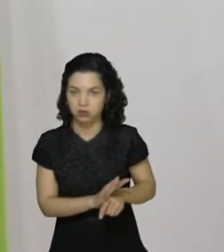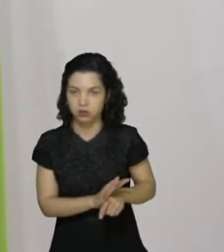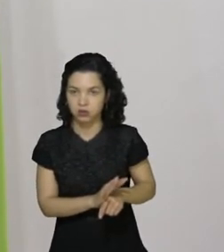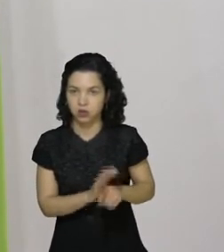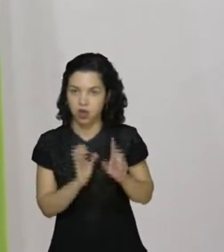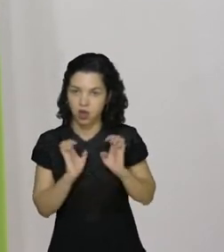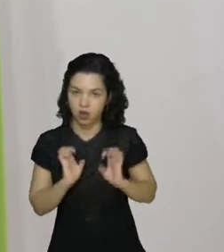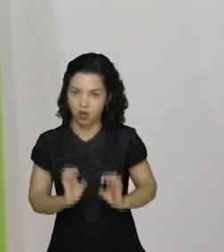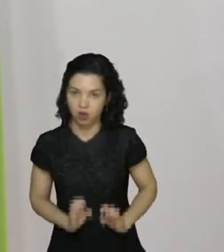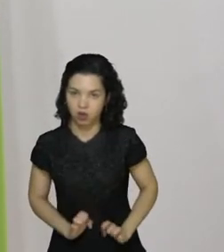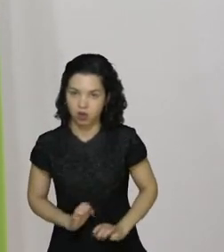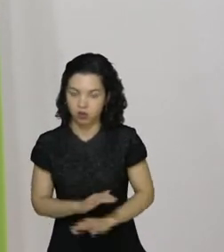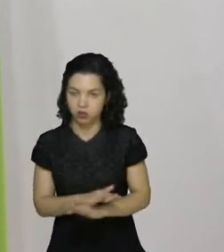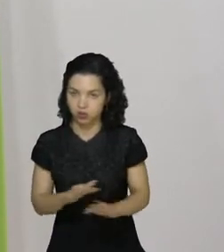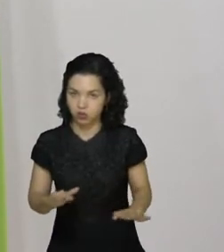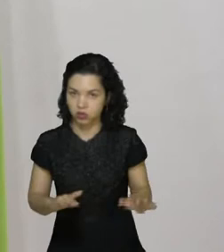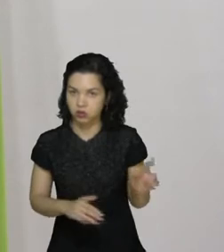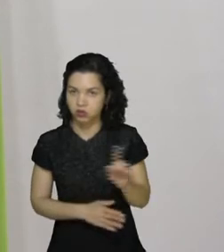éticas, mas